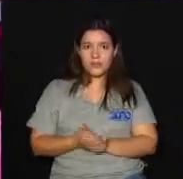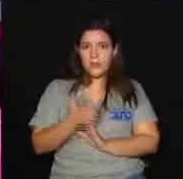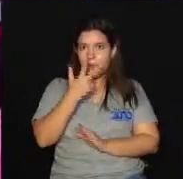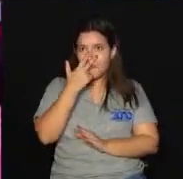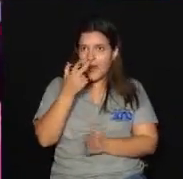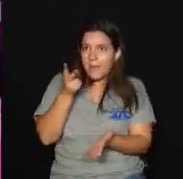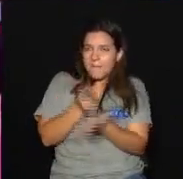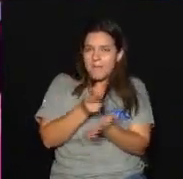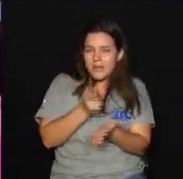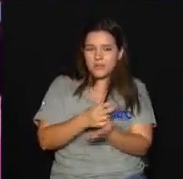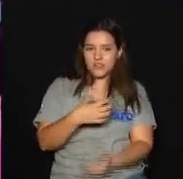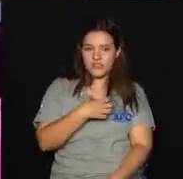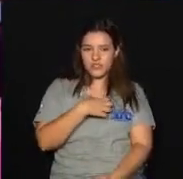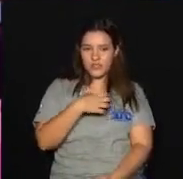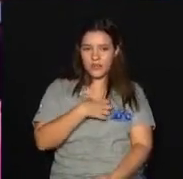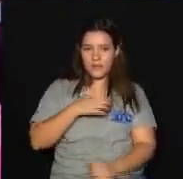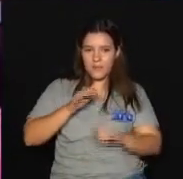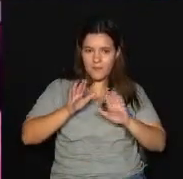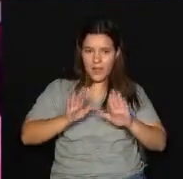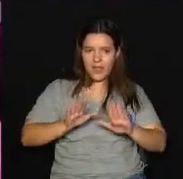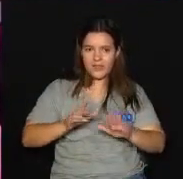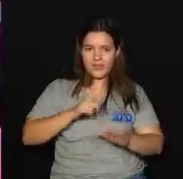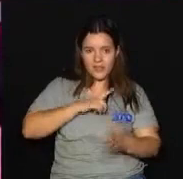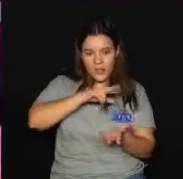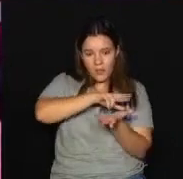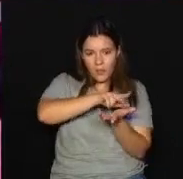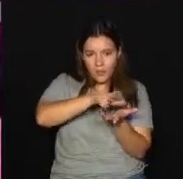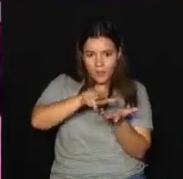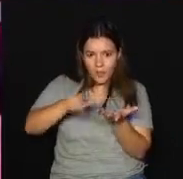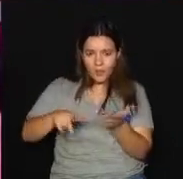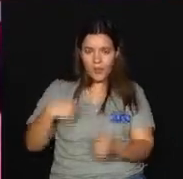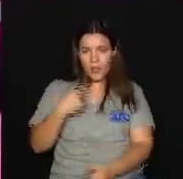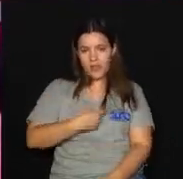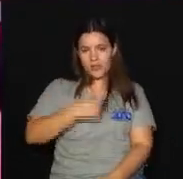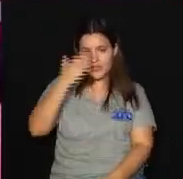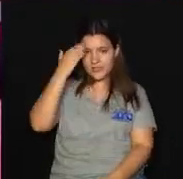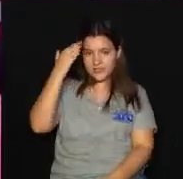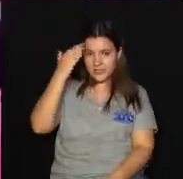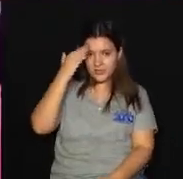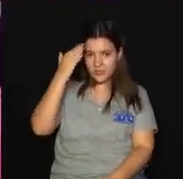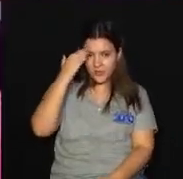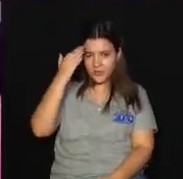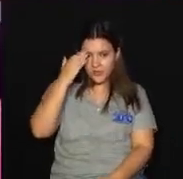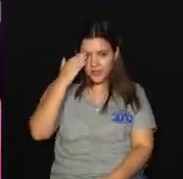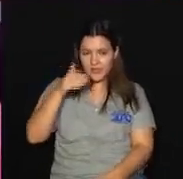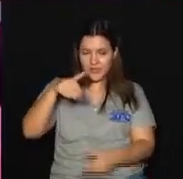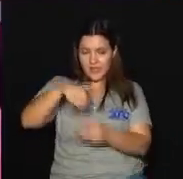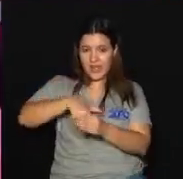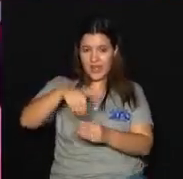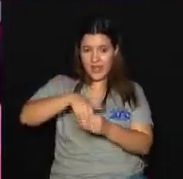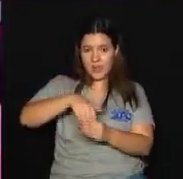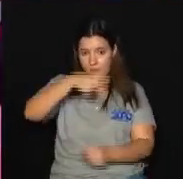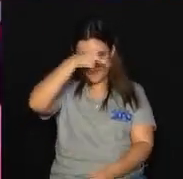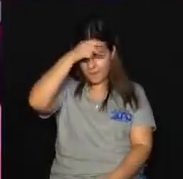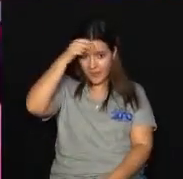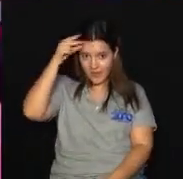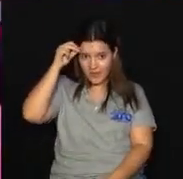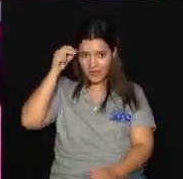dizer, apesar da dita pluralidade, nós sabemos que as eleições